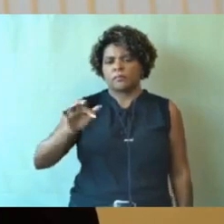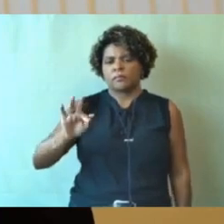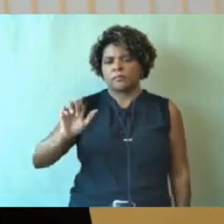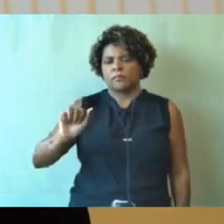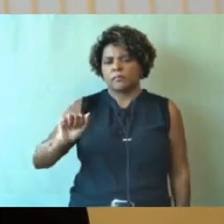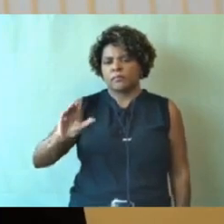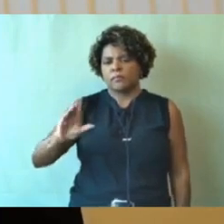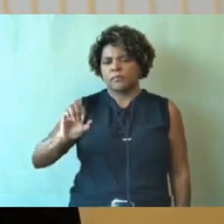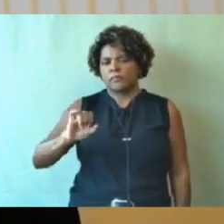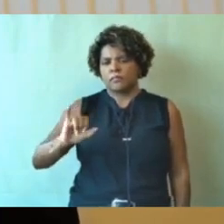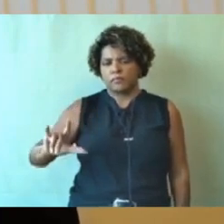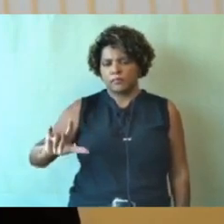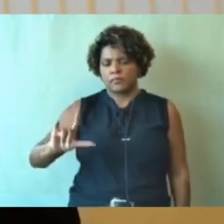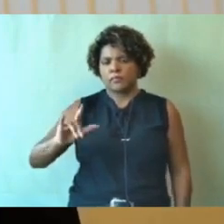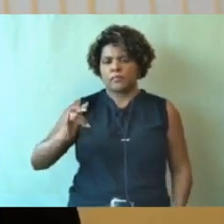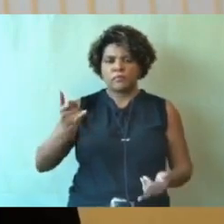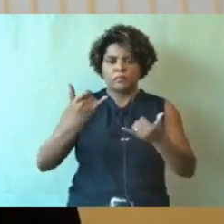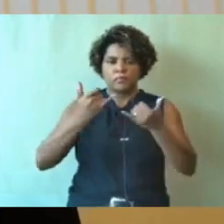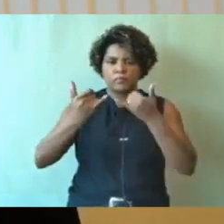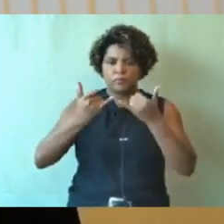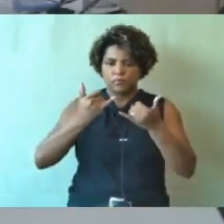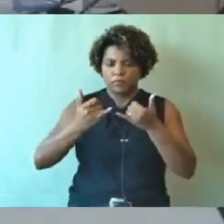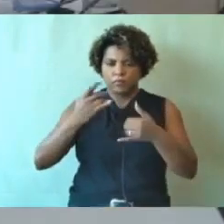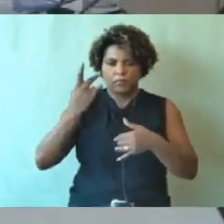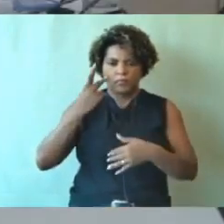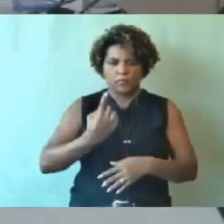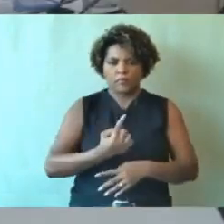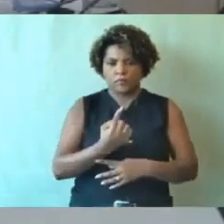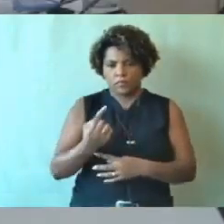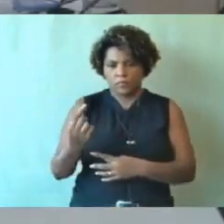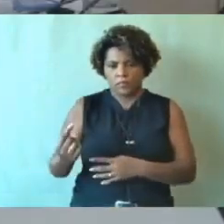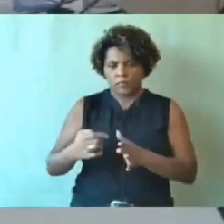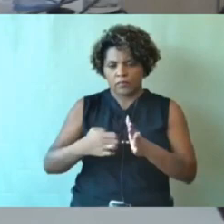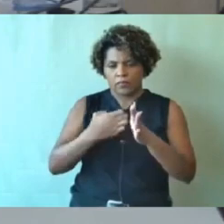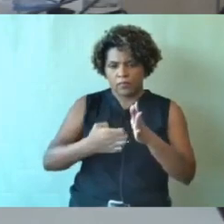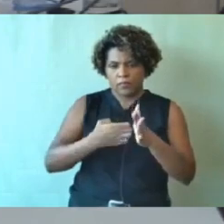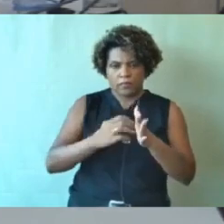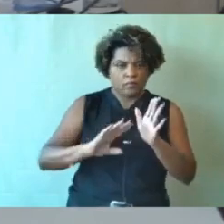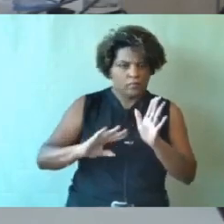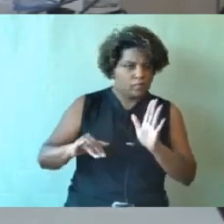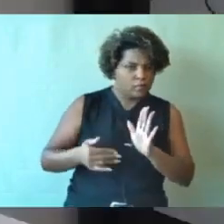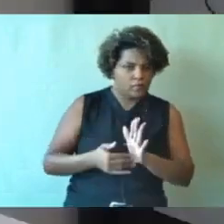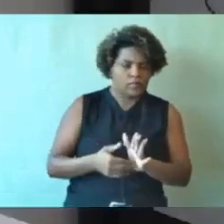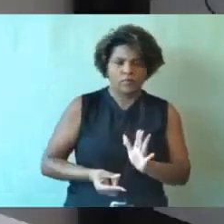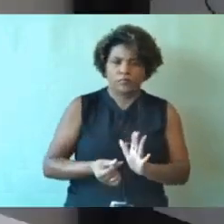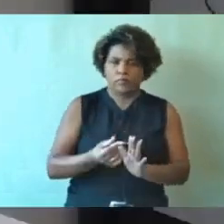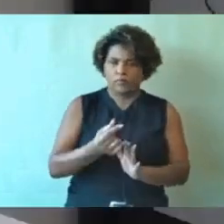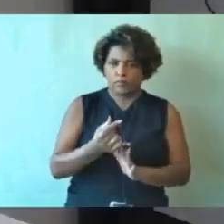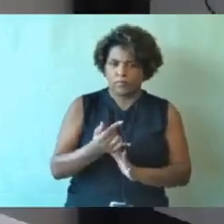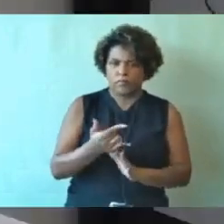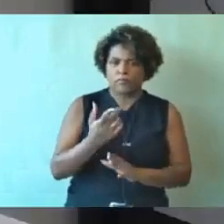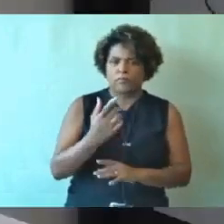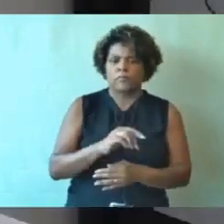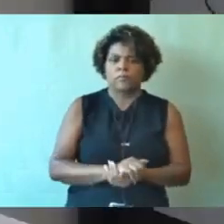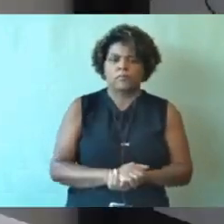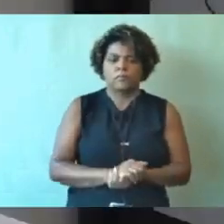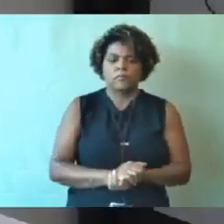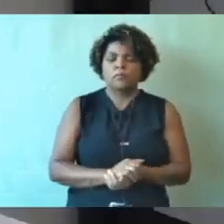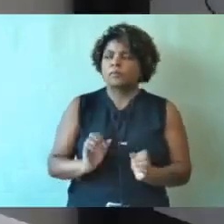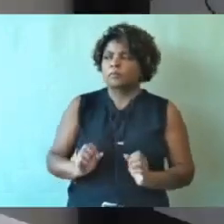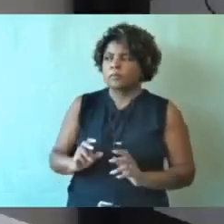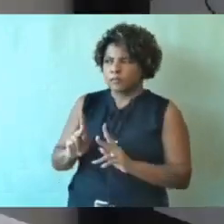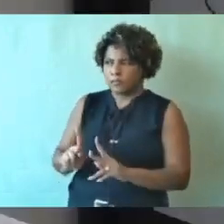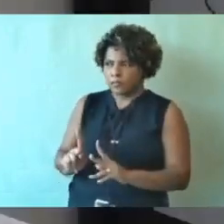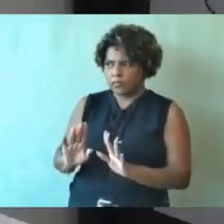repassou. Então tá, nesse caso... A Transfácio reportando a SUMOB. A informação